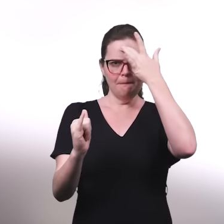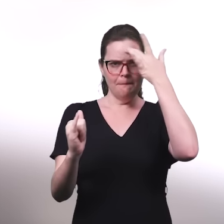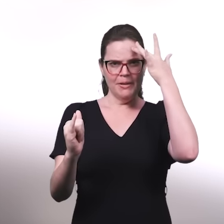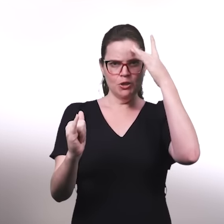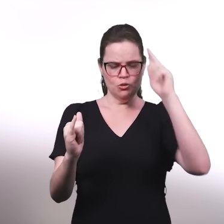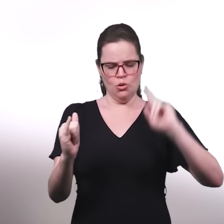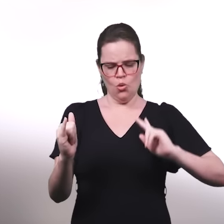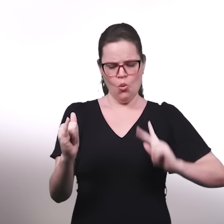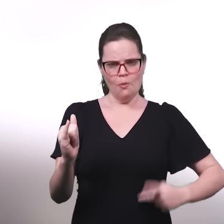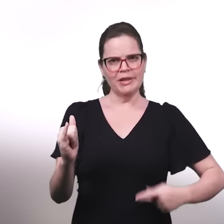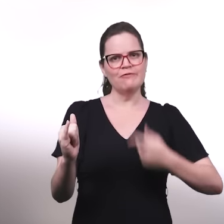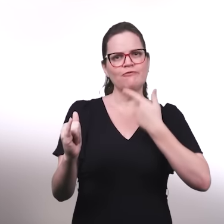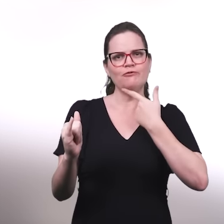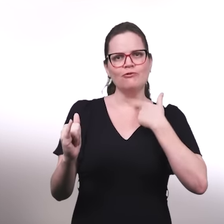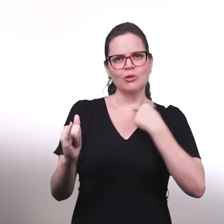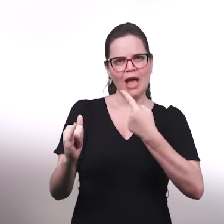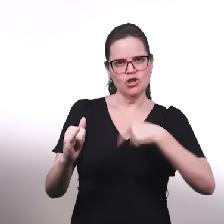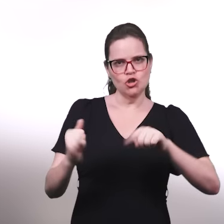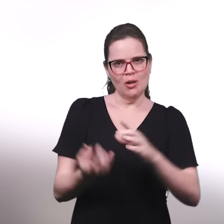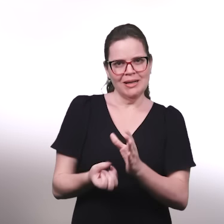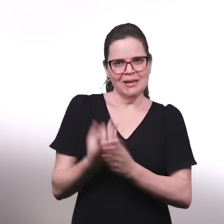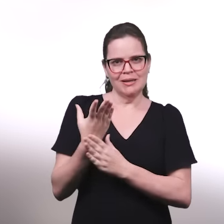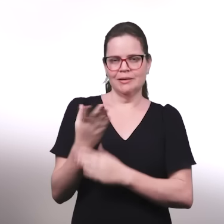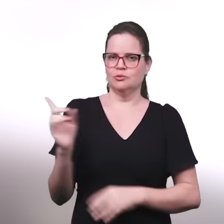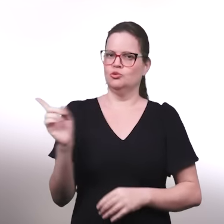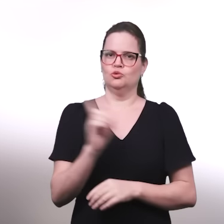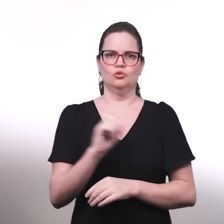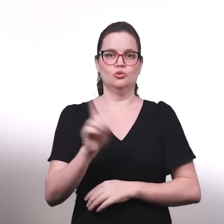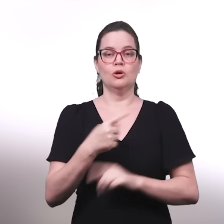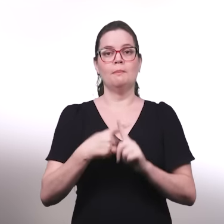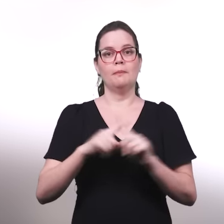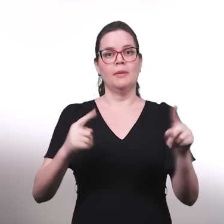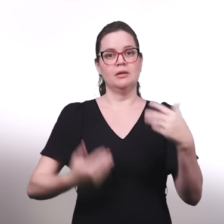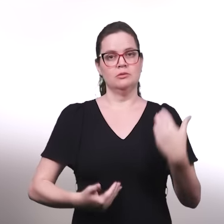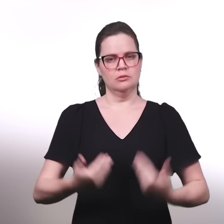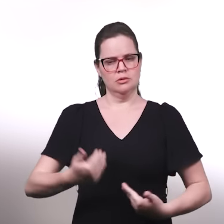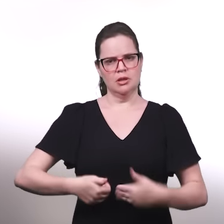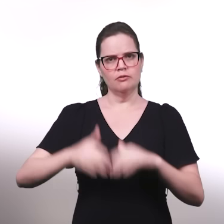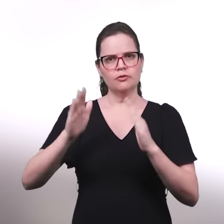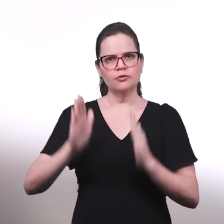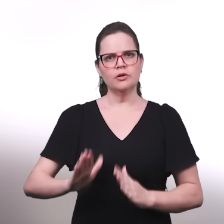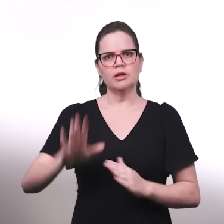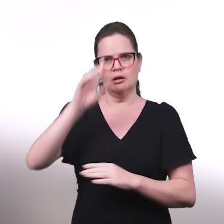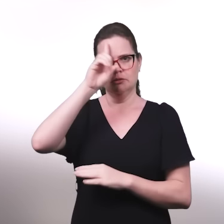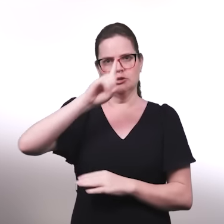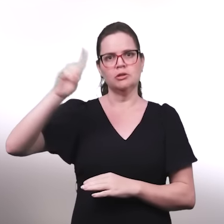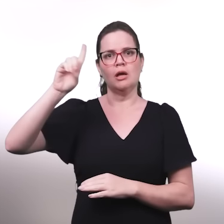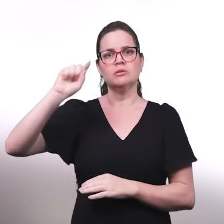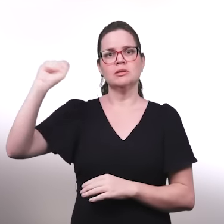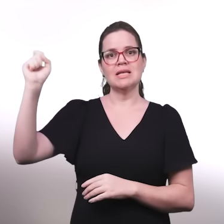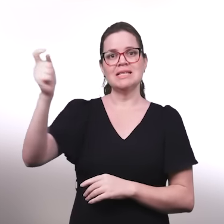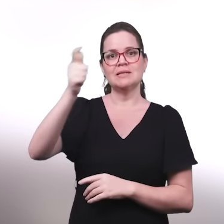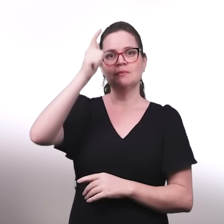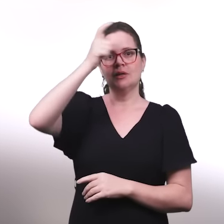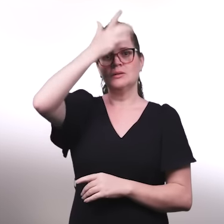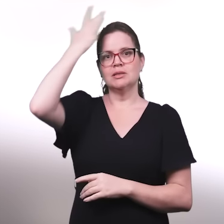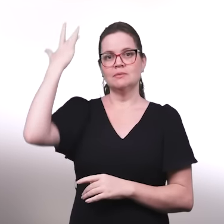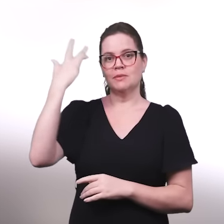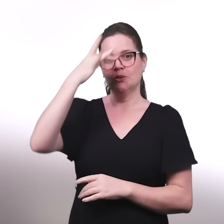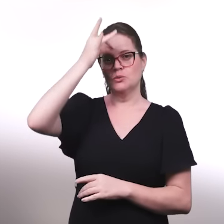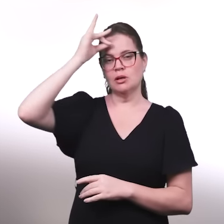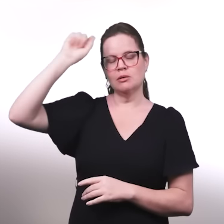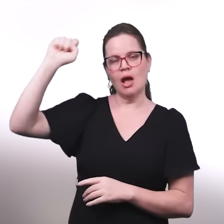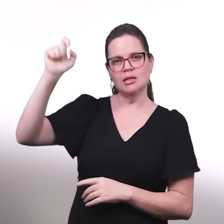produzida por vontade de homem algum, mas os homens santos de Deus falaram inspirados